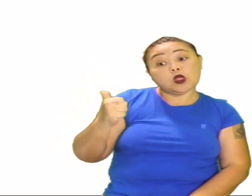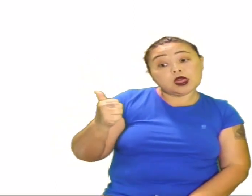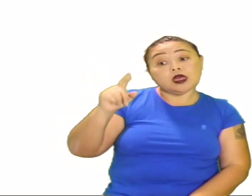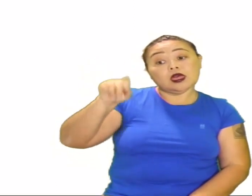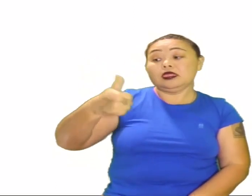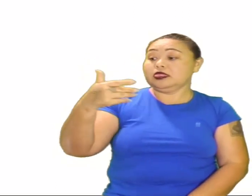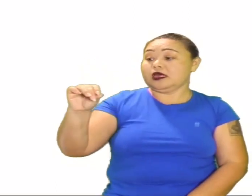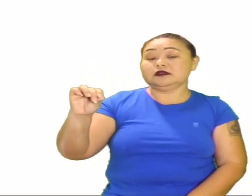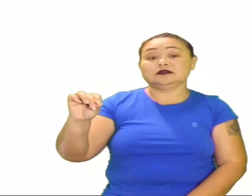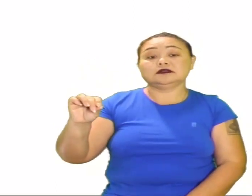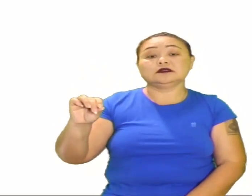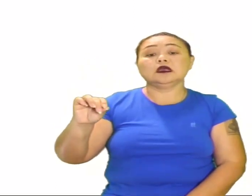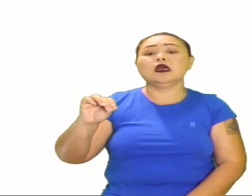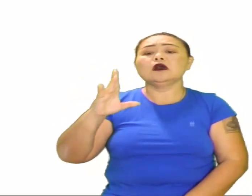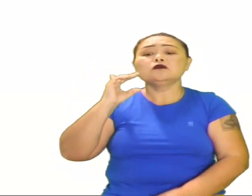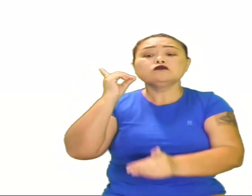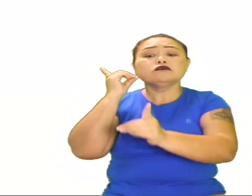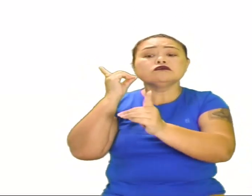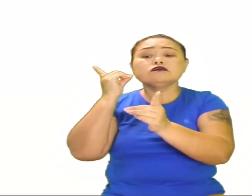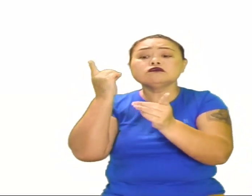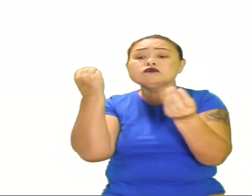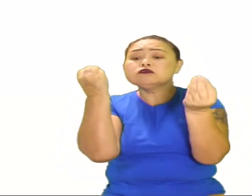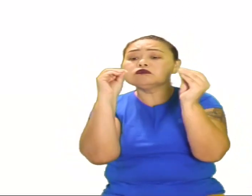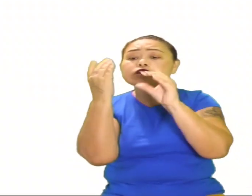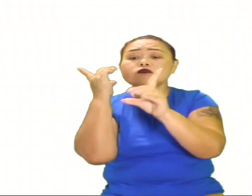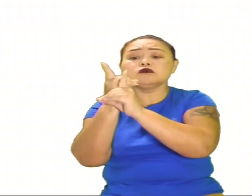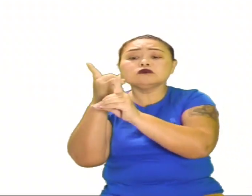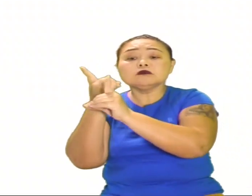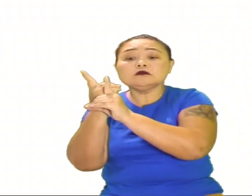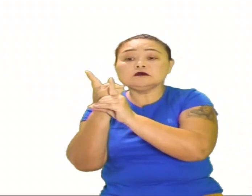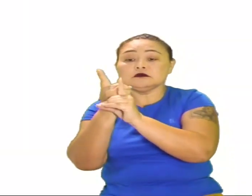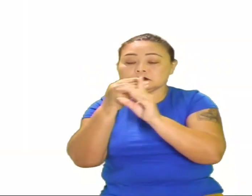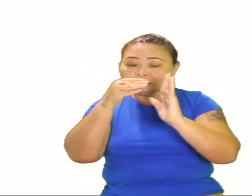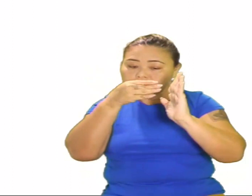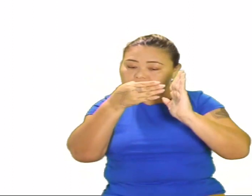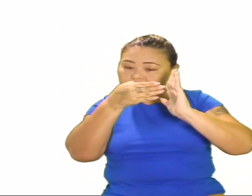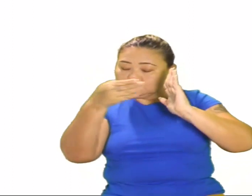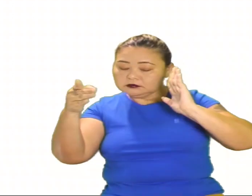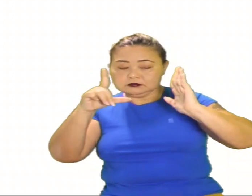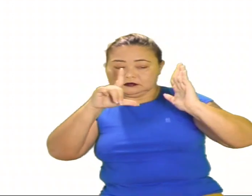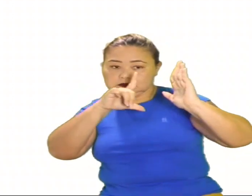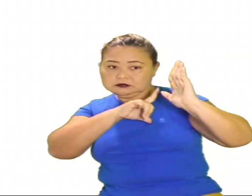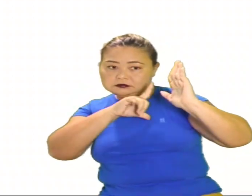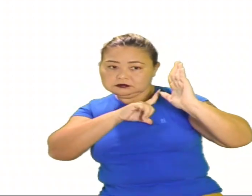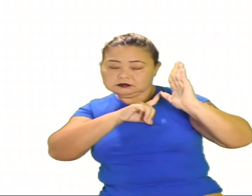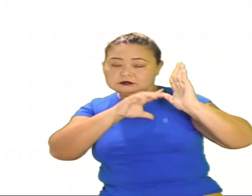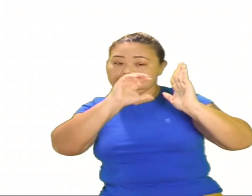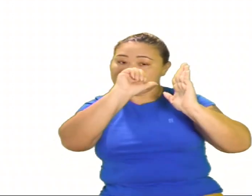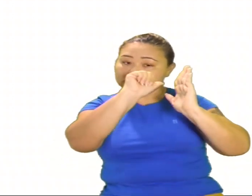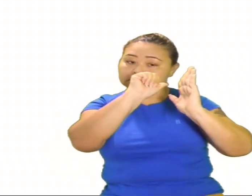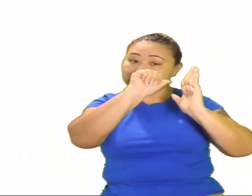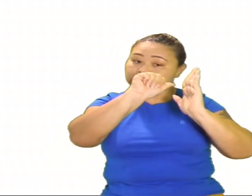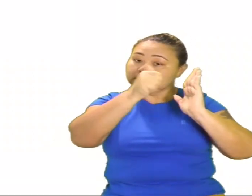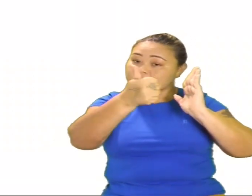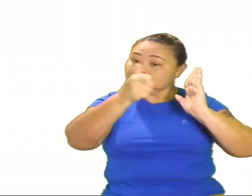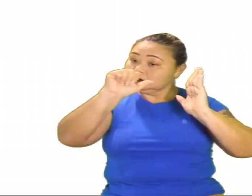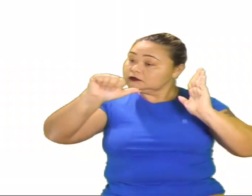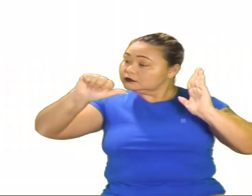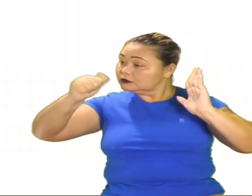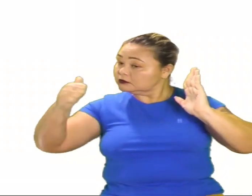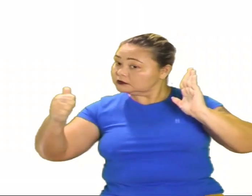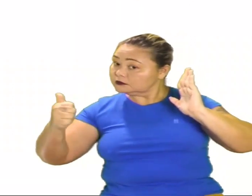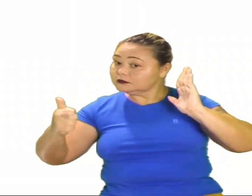é 10. Determine os meios aritméticos existentes entre o A1 e